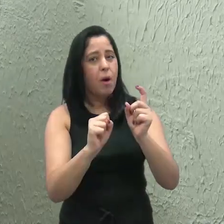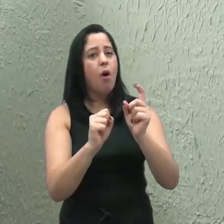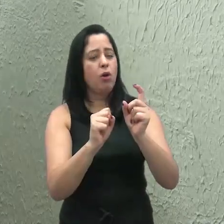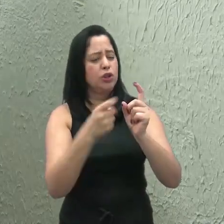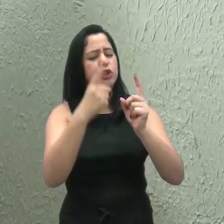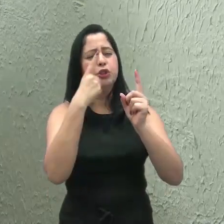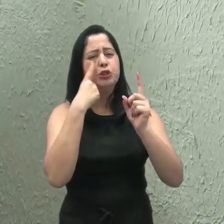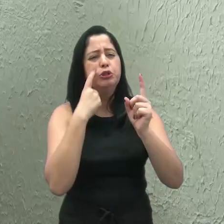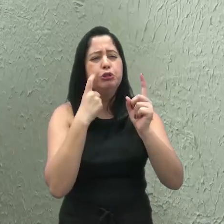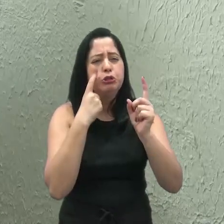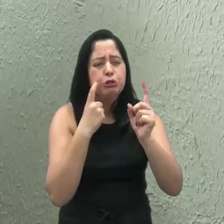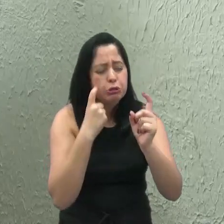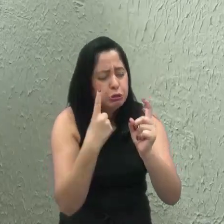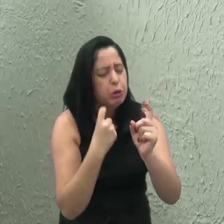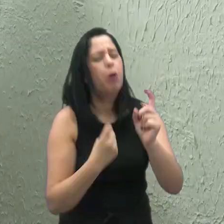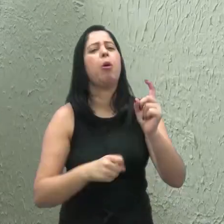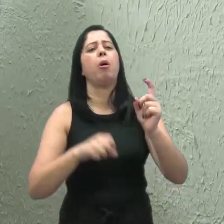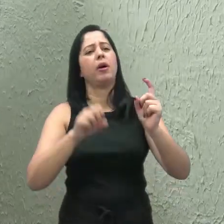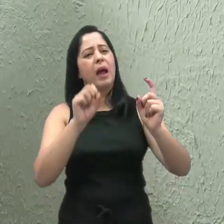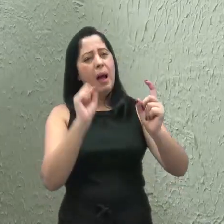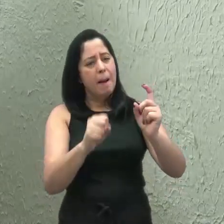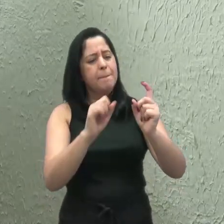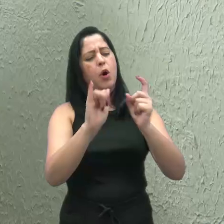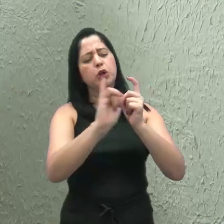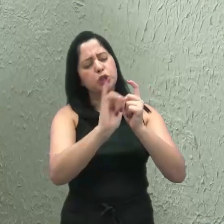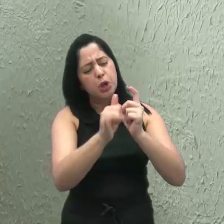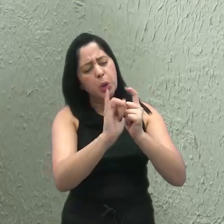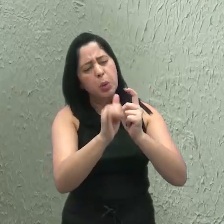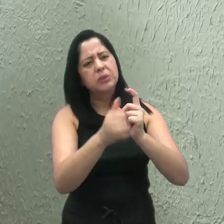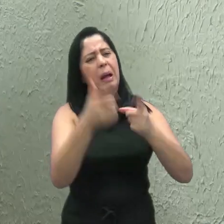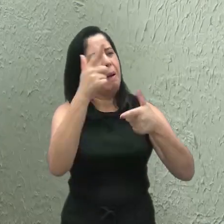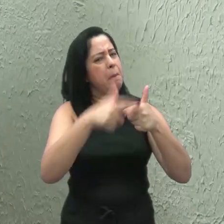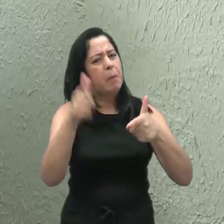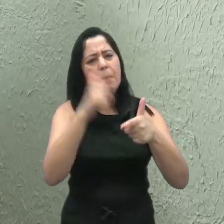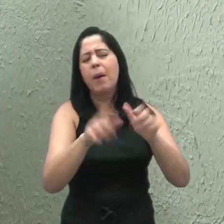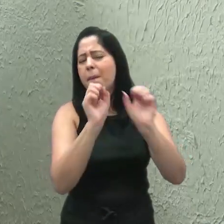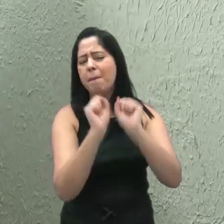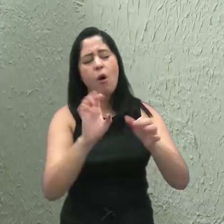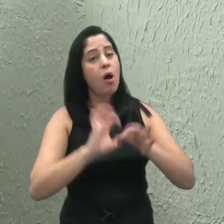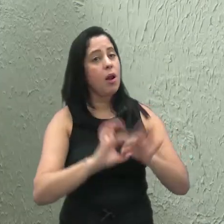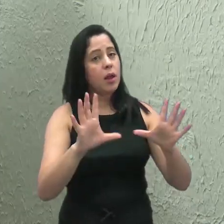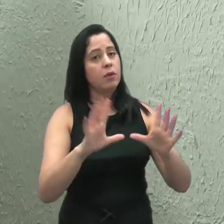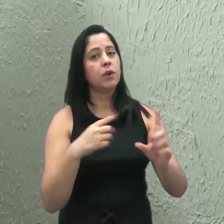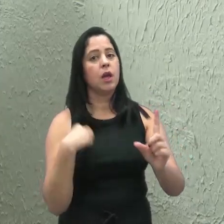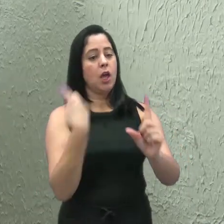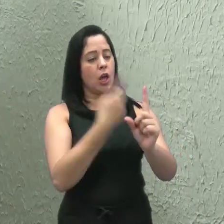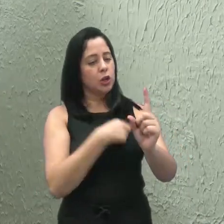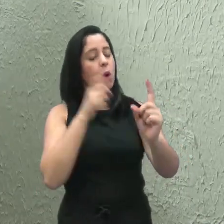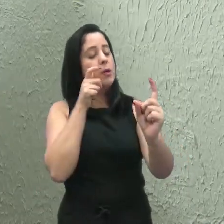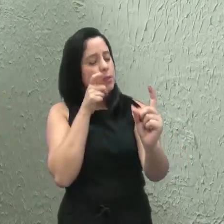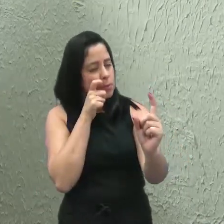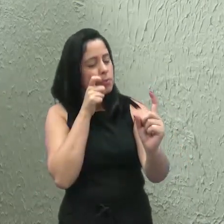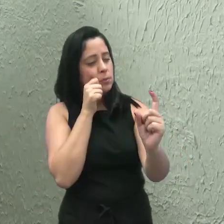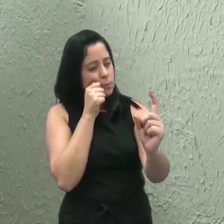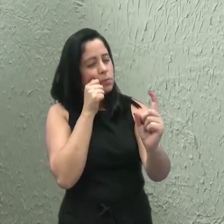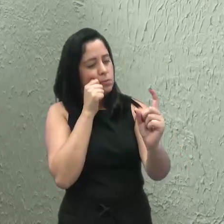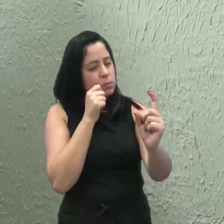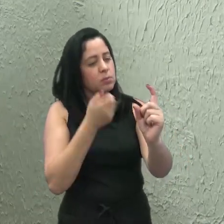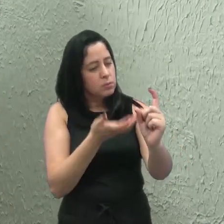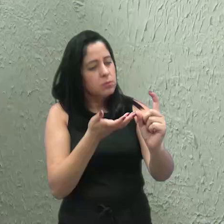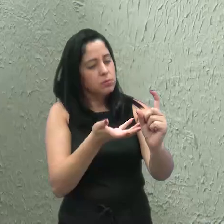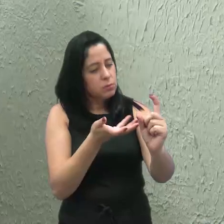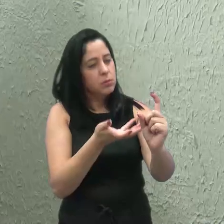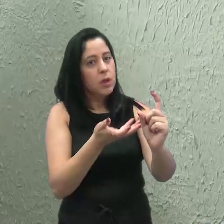ela sente, é onde ela chora, é onde ela conta as dificuldades que ela está vivendo. E aí a gente ajuda,